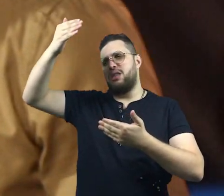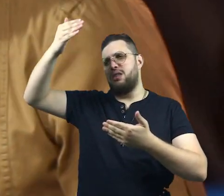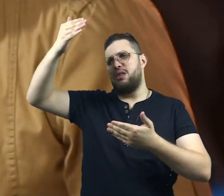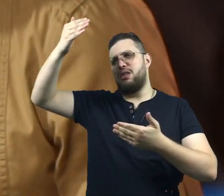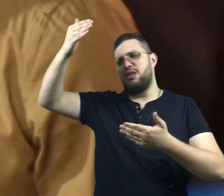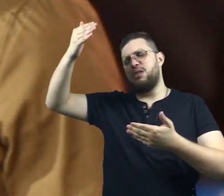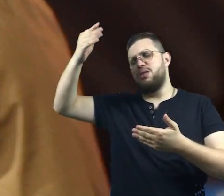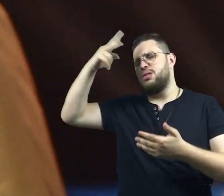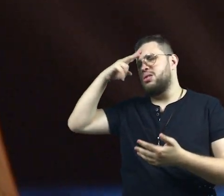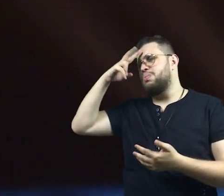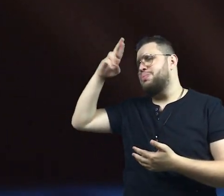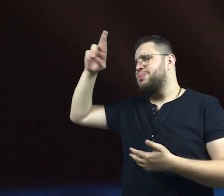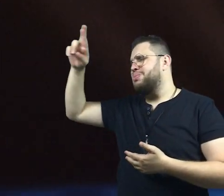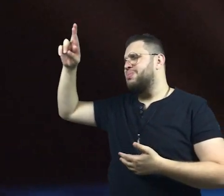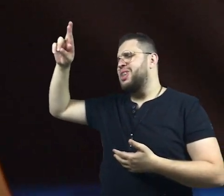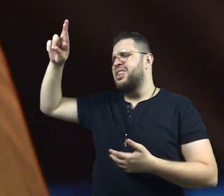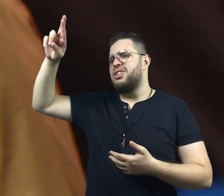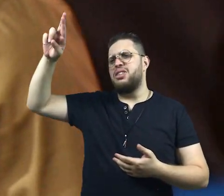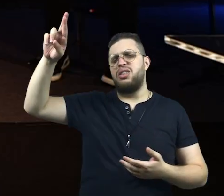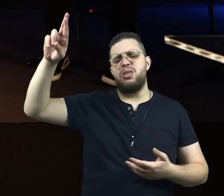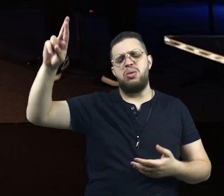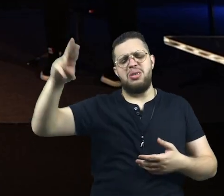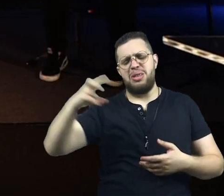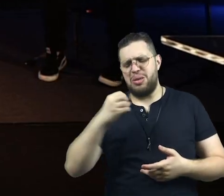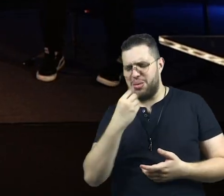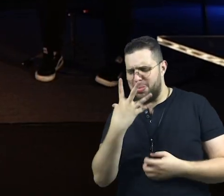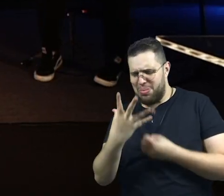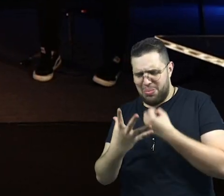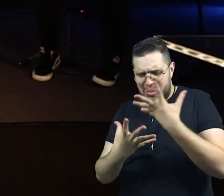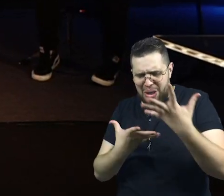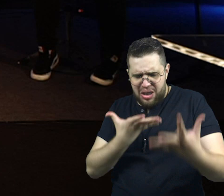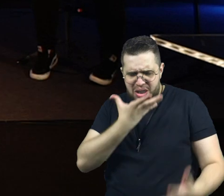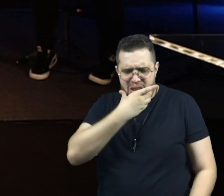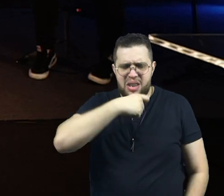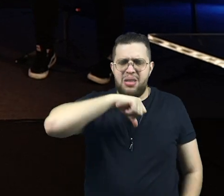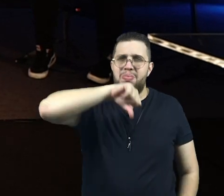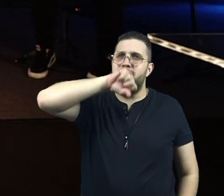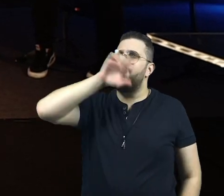És um bom, oh, santo tu és, Senhor.